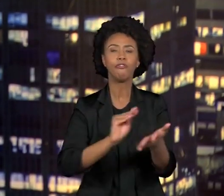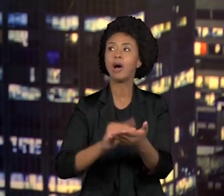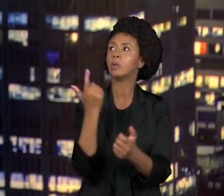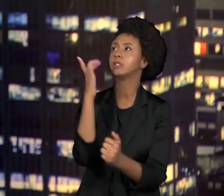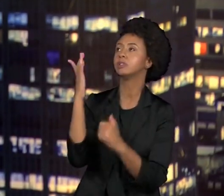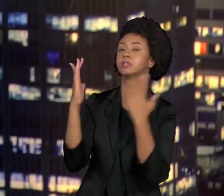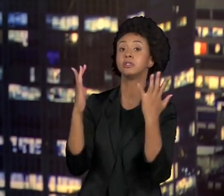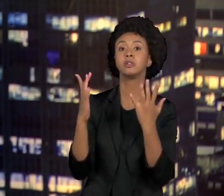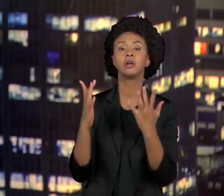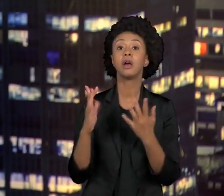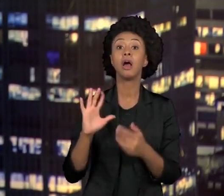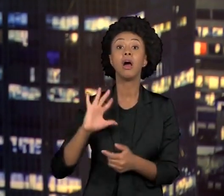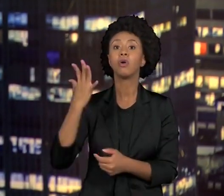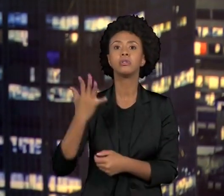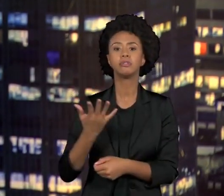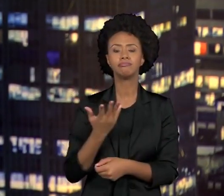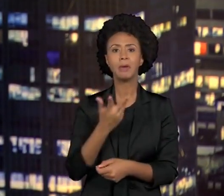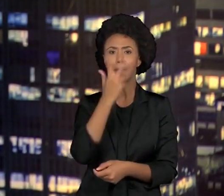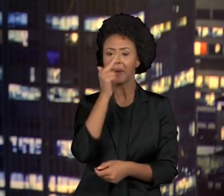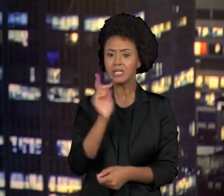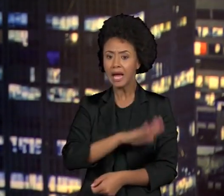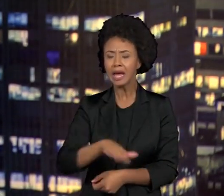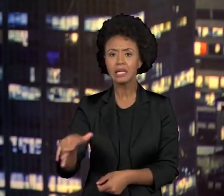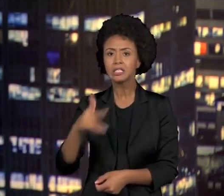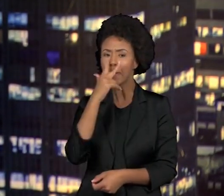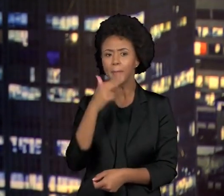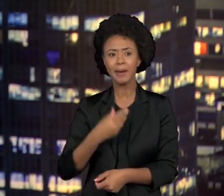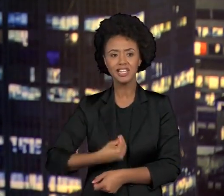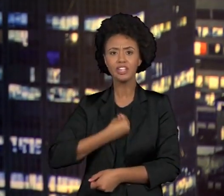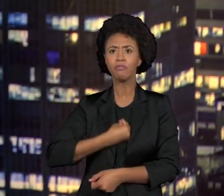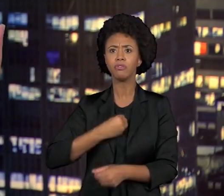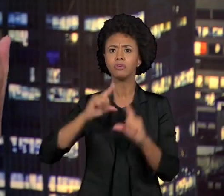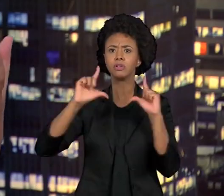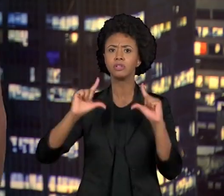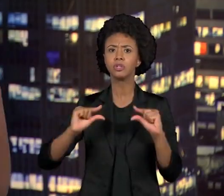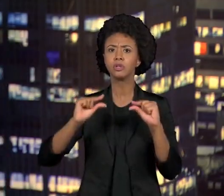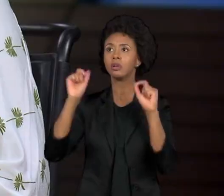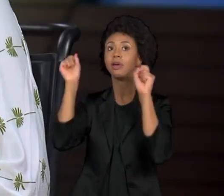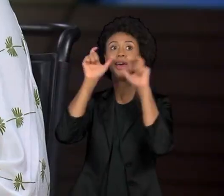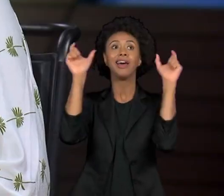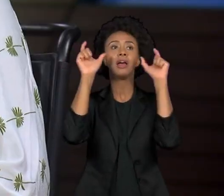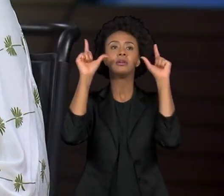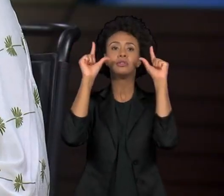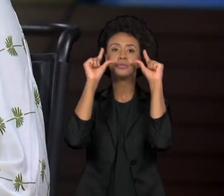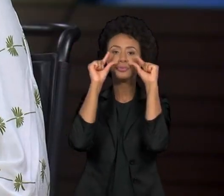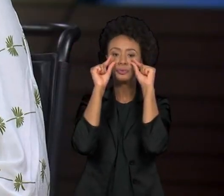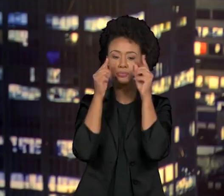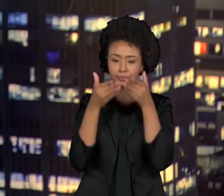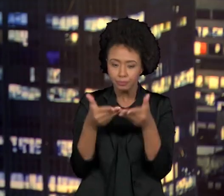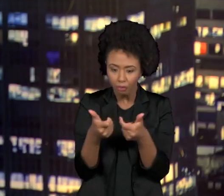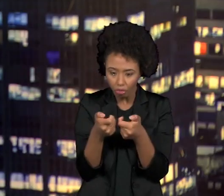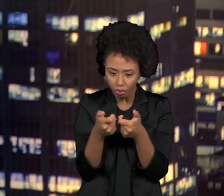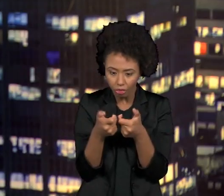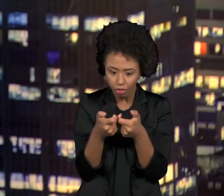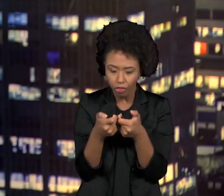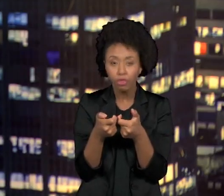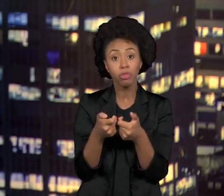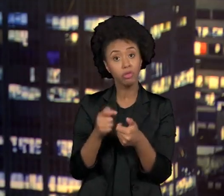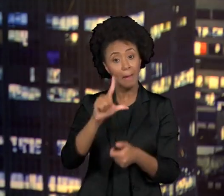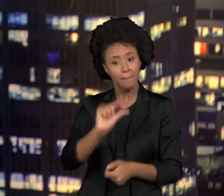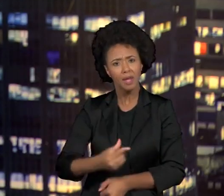estão menos vivas. É tão forte isso, né? Dizer que desenvolvendo várias patologias, crianças, né? E adultos, colocamos aqui, menos vivas.